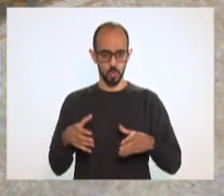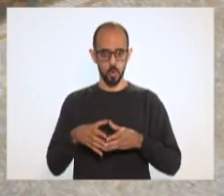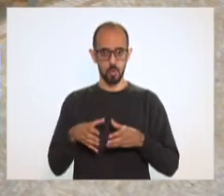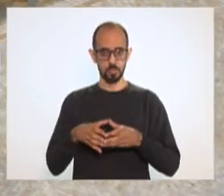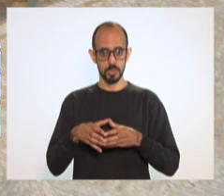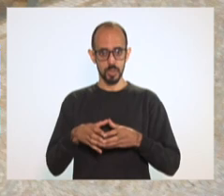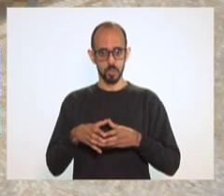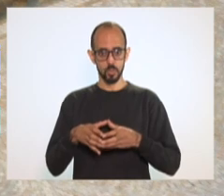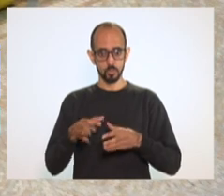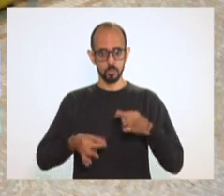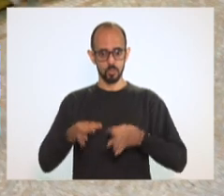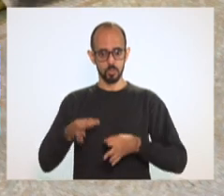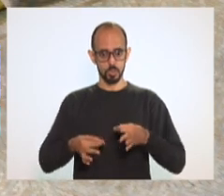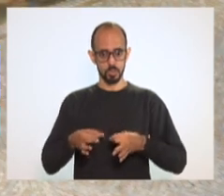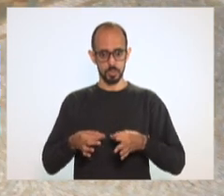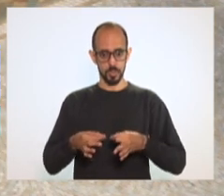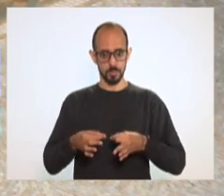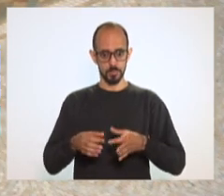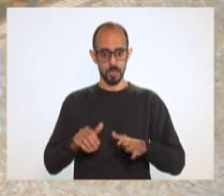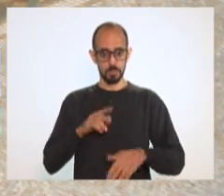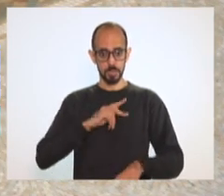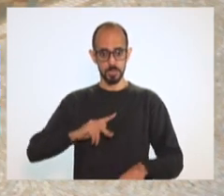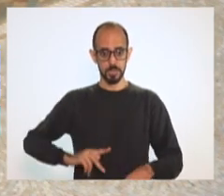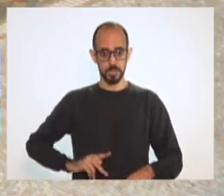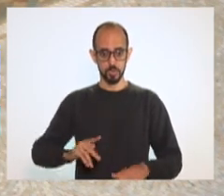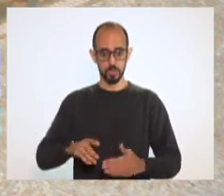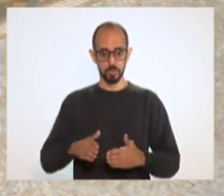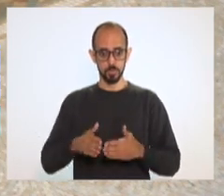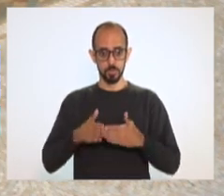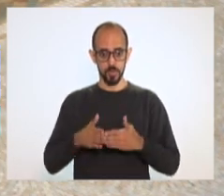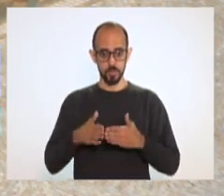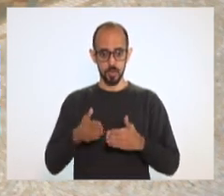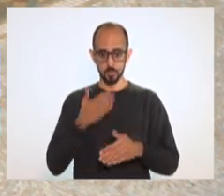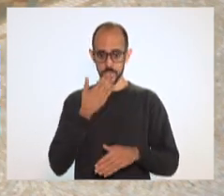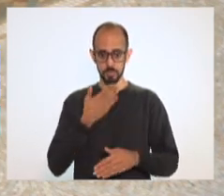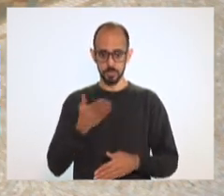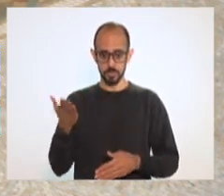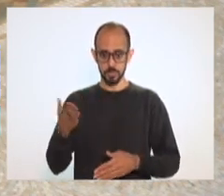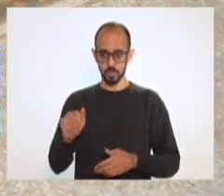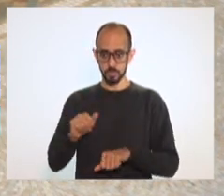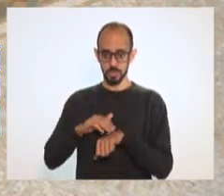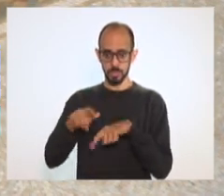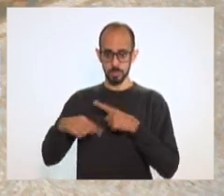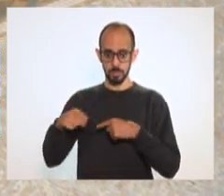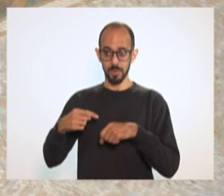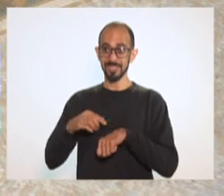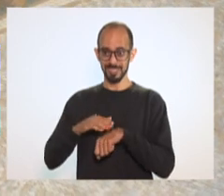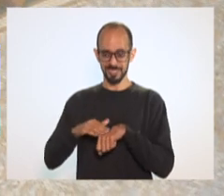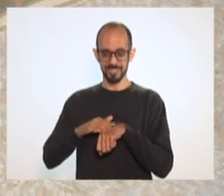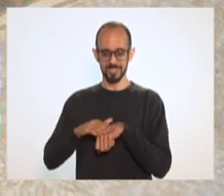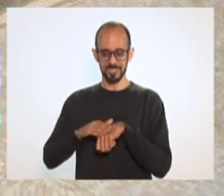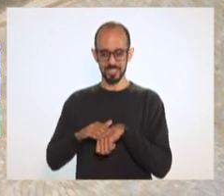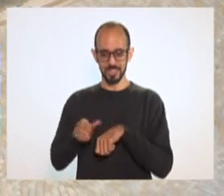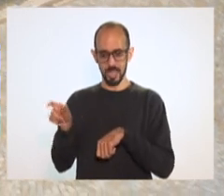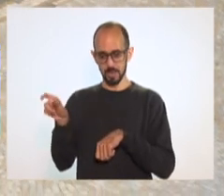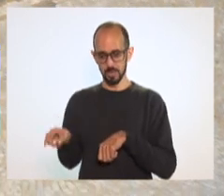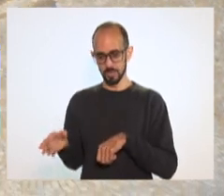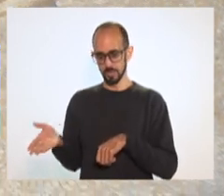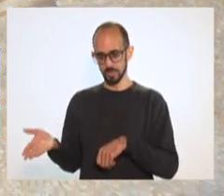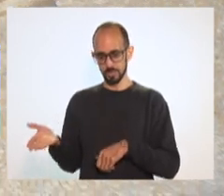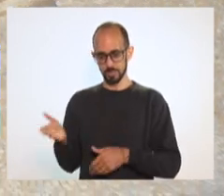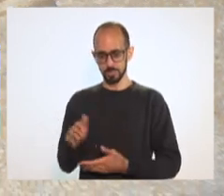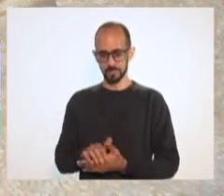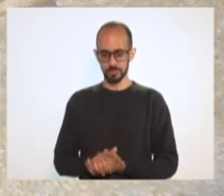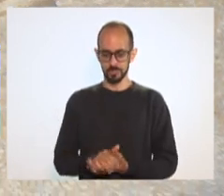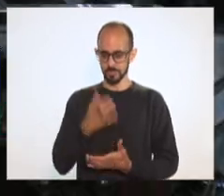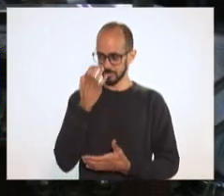Sr. Presidente, eu só vou pedir a Vossa Excelência que depois tenha uma conversa séria com o deputado Chico Machado, que ele fica aqui... É o preço